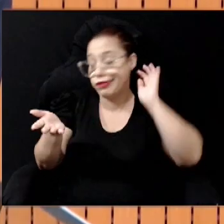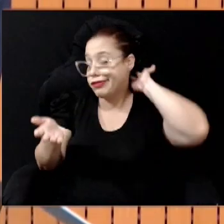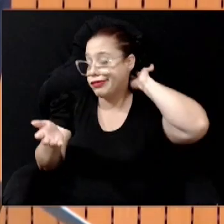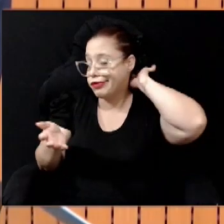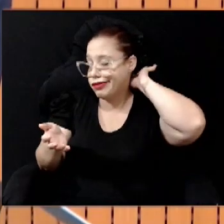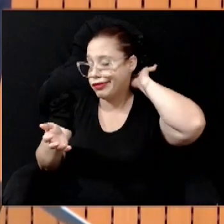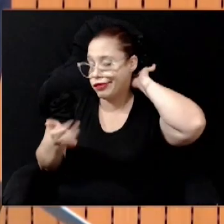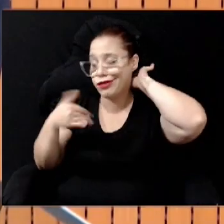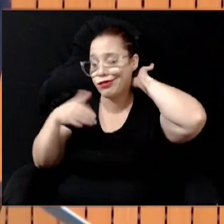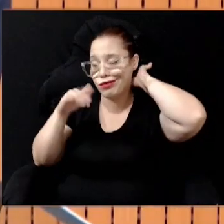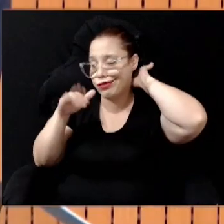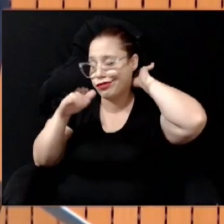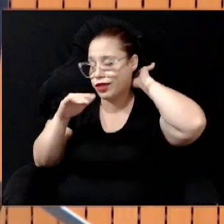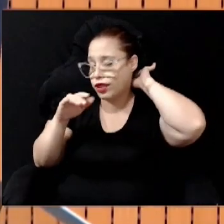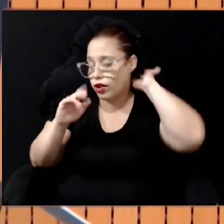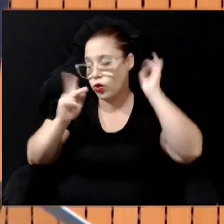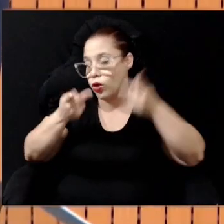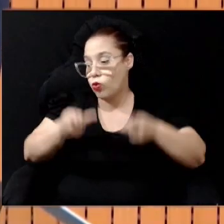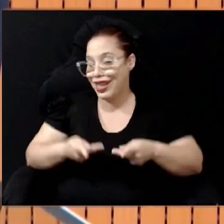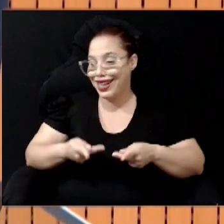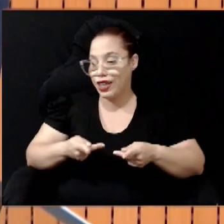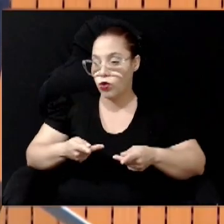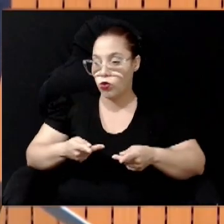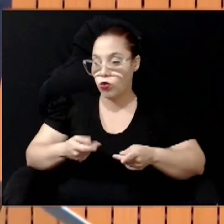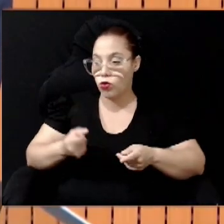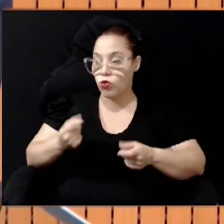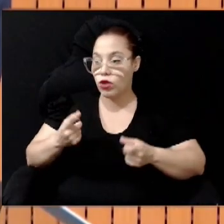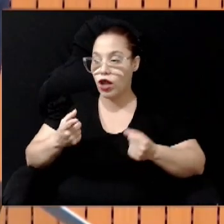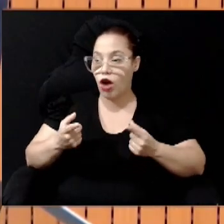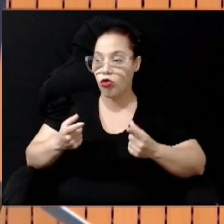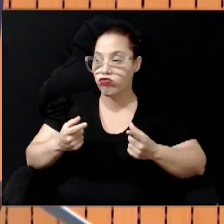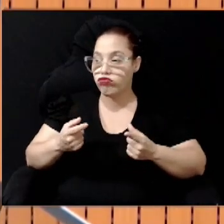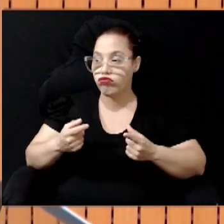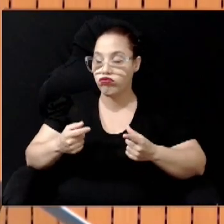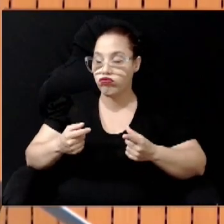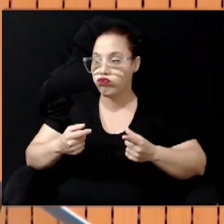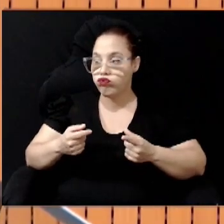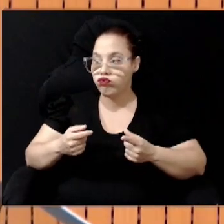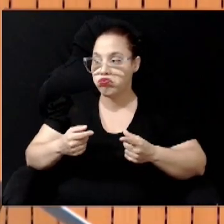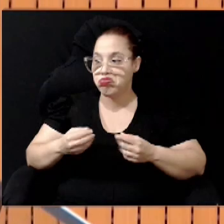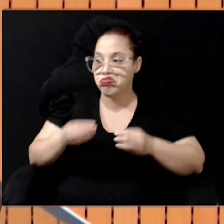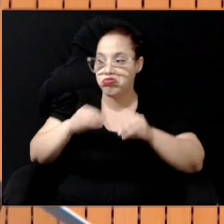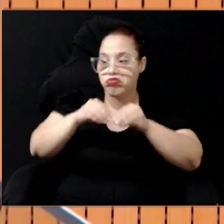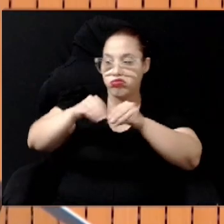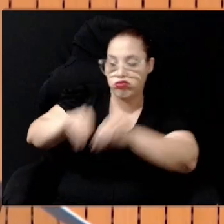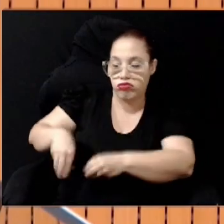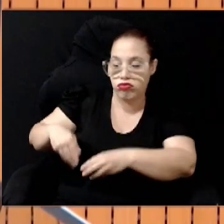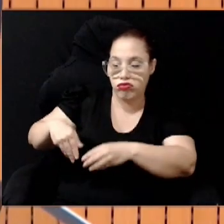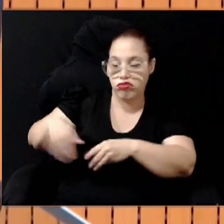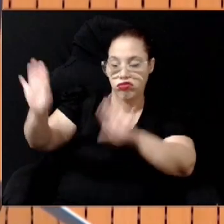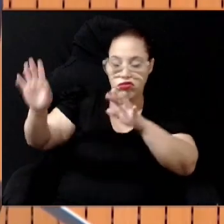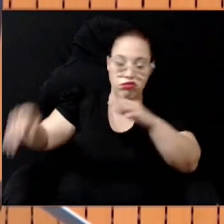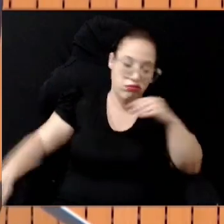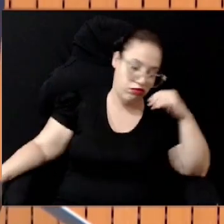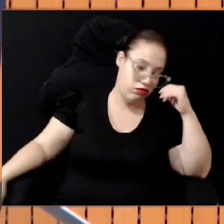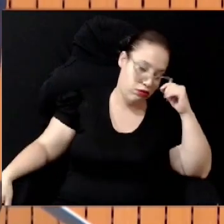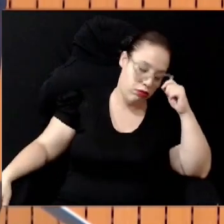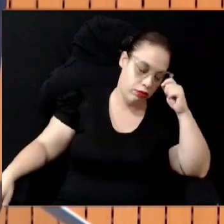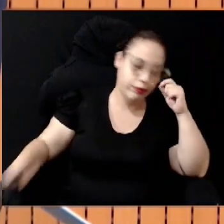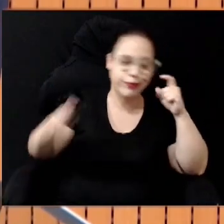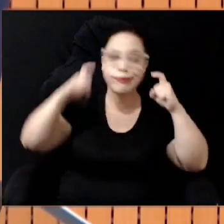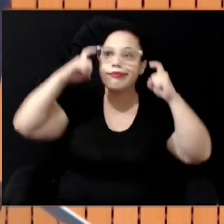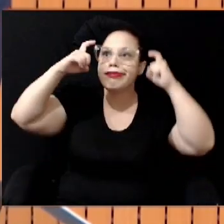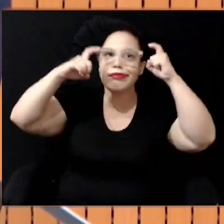da humanização de algo que a gente acaba deixando para lá, né? A gente se preocupa e tem muito